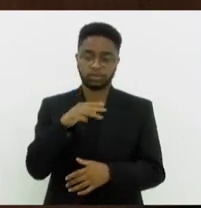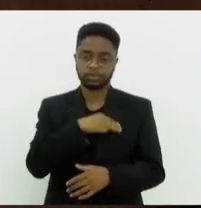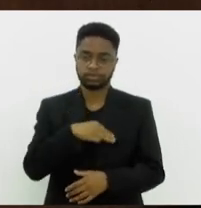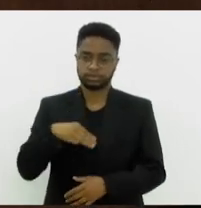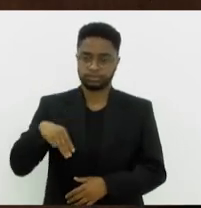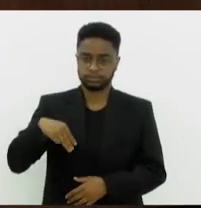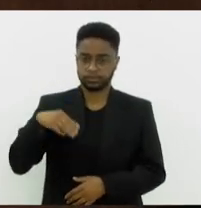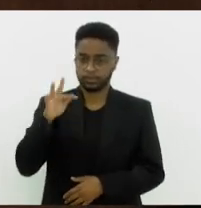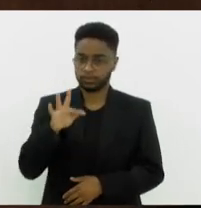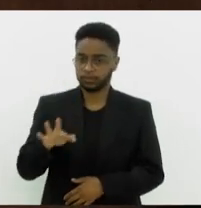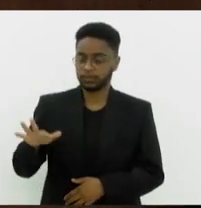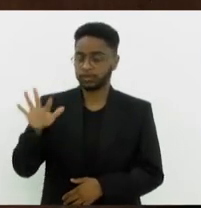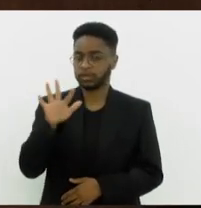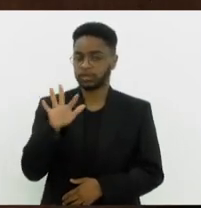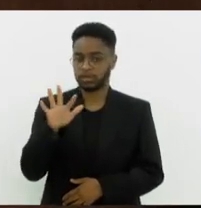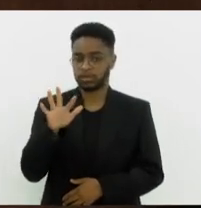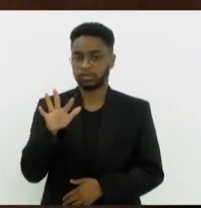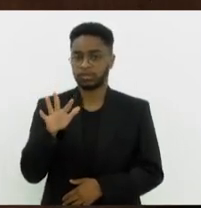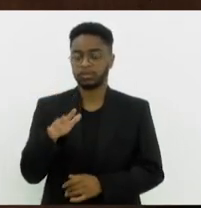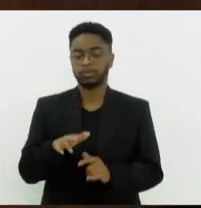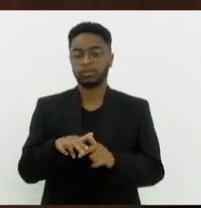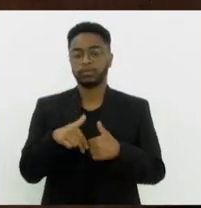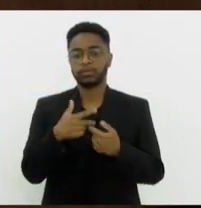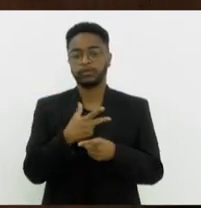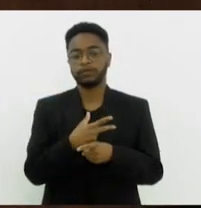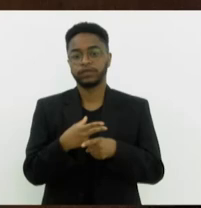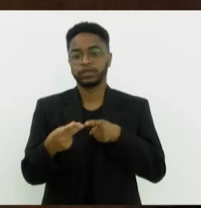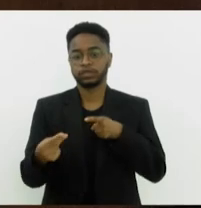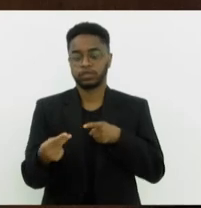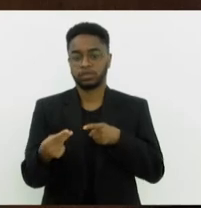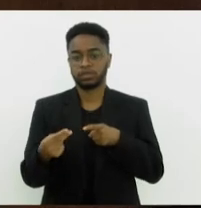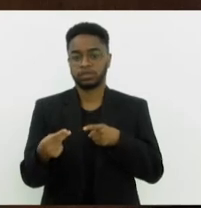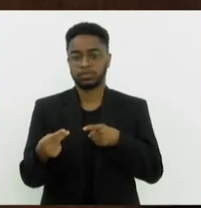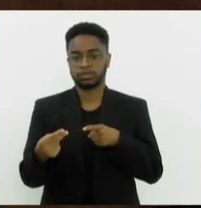Federal, tá, pela grande vitória